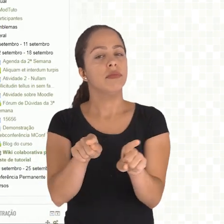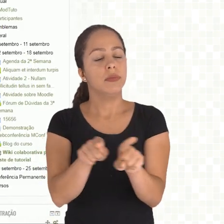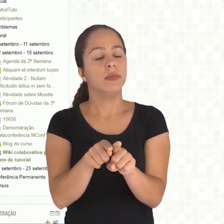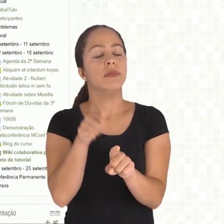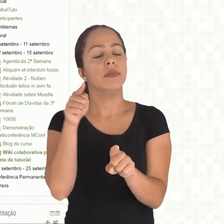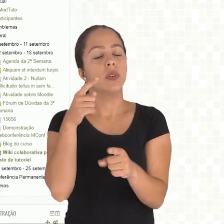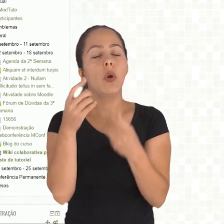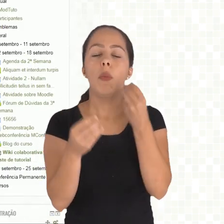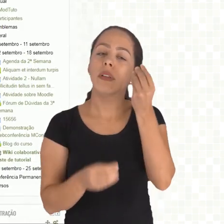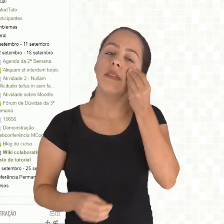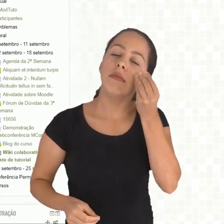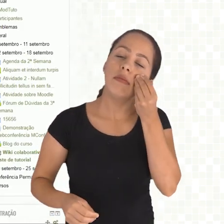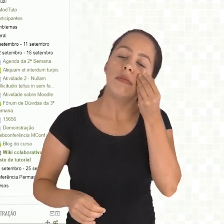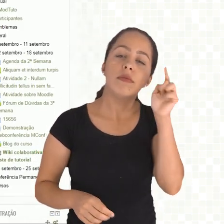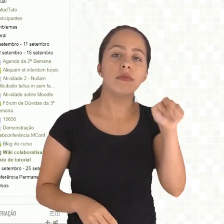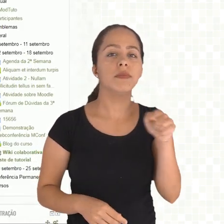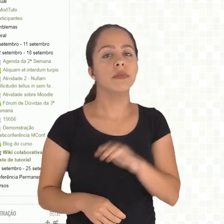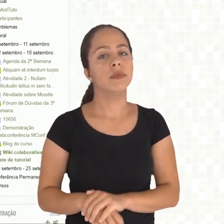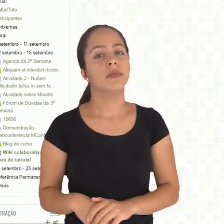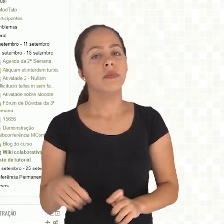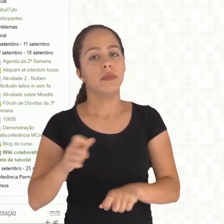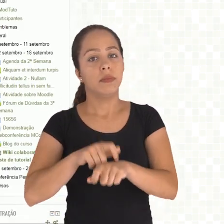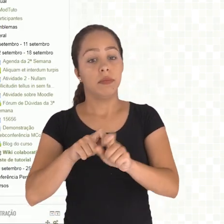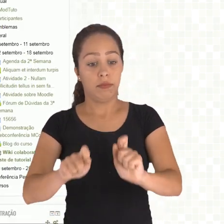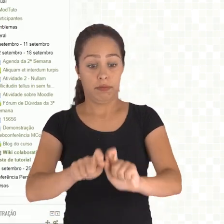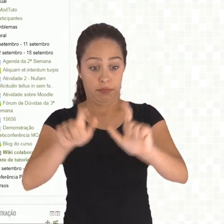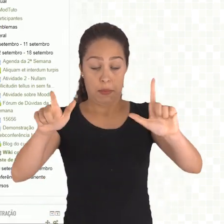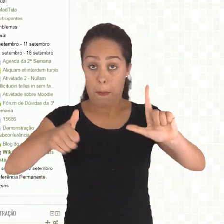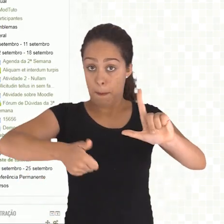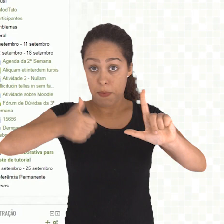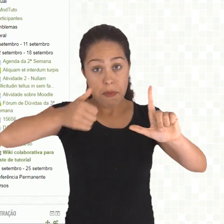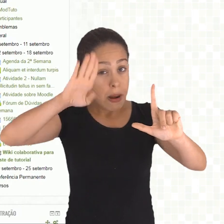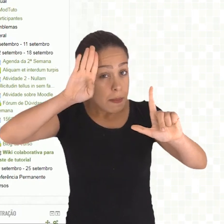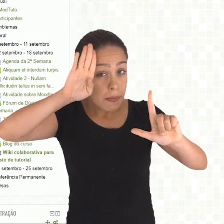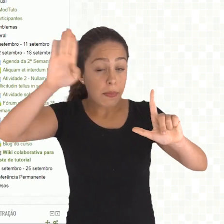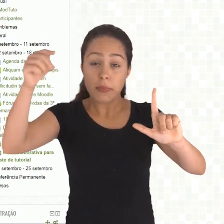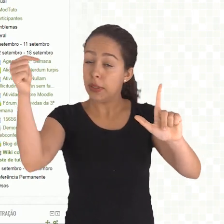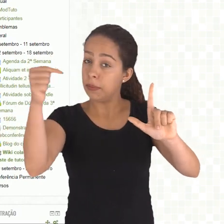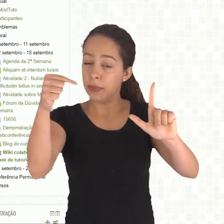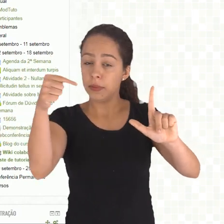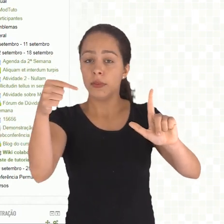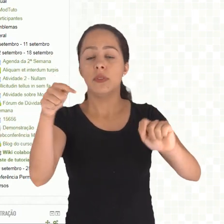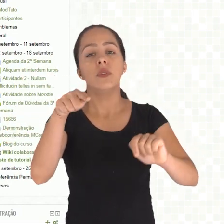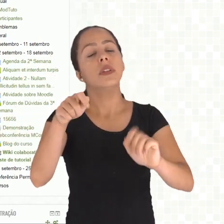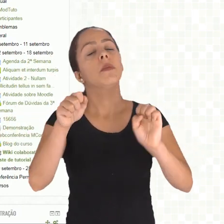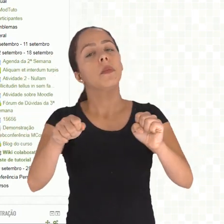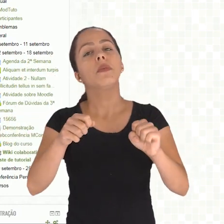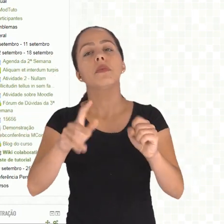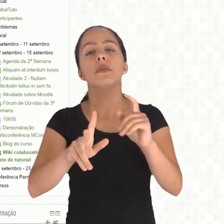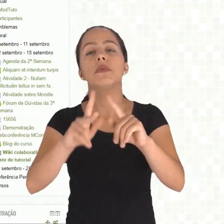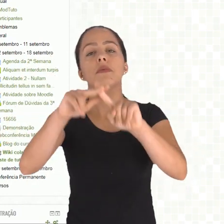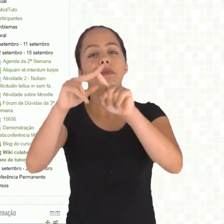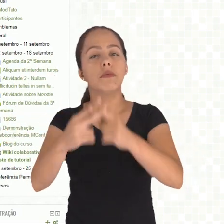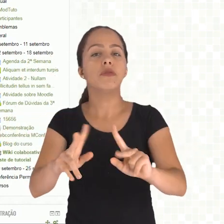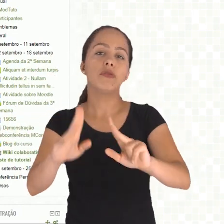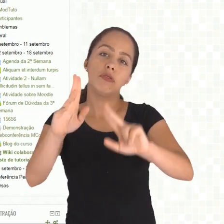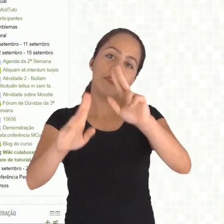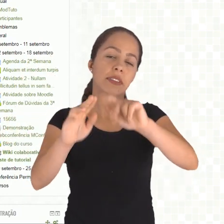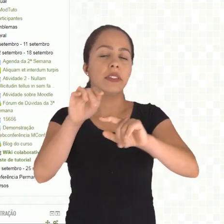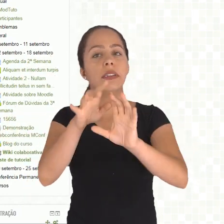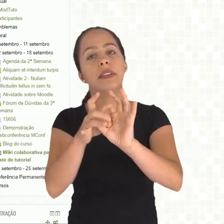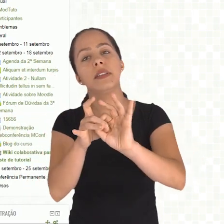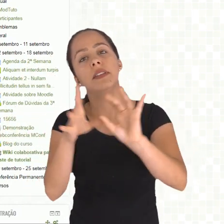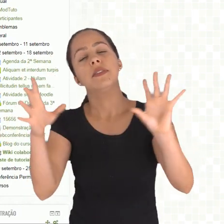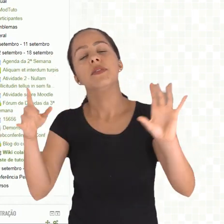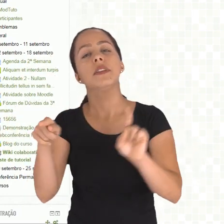depois, criando a página inicial, você vai editá-la da maneira que você pode ver